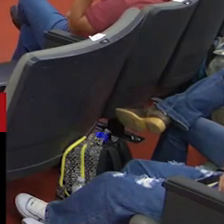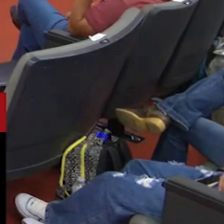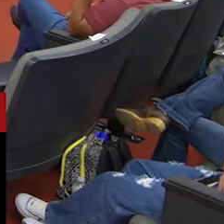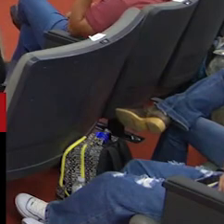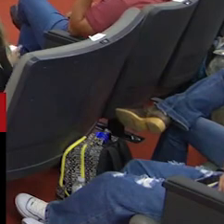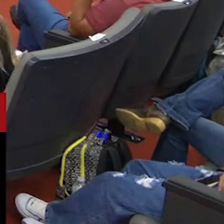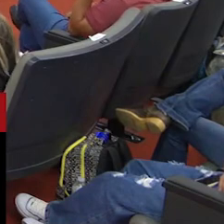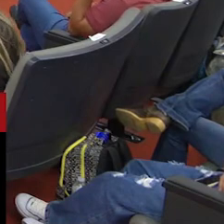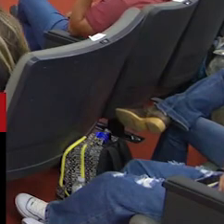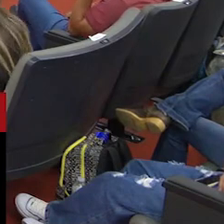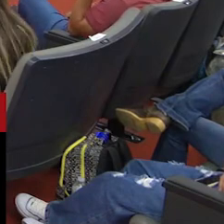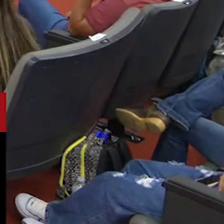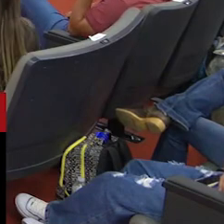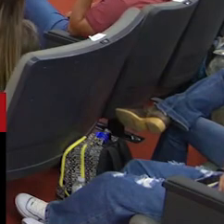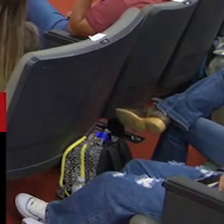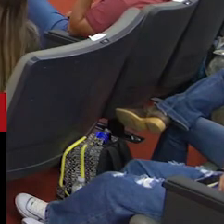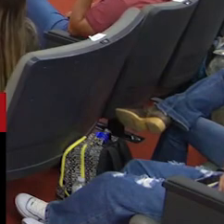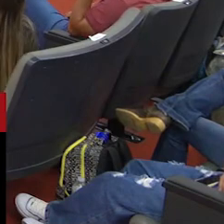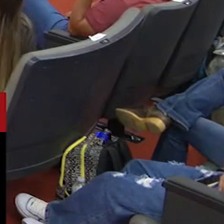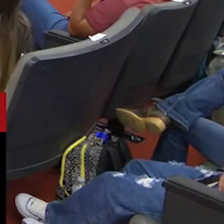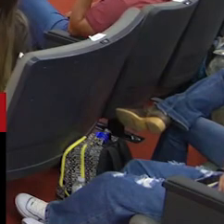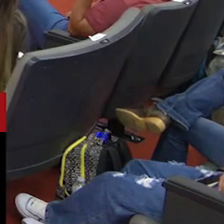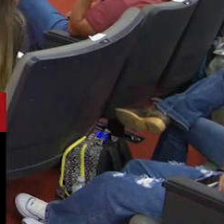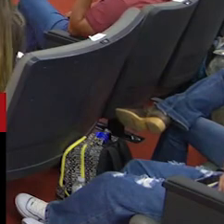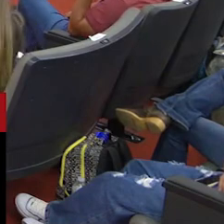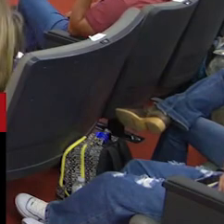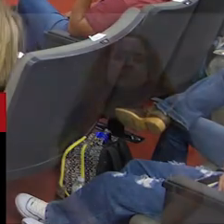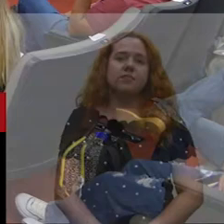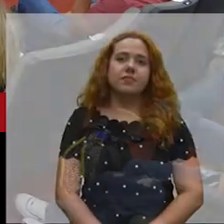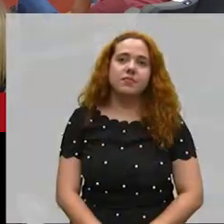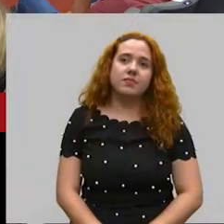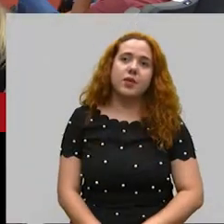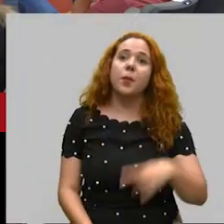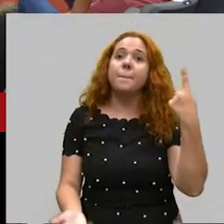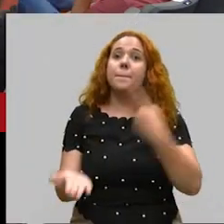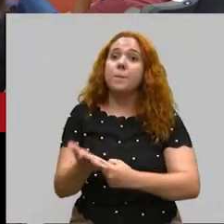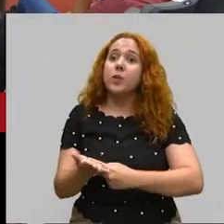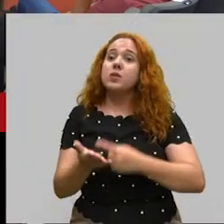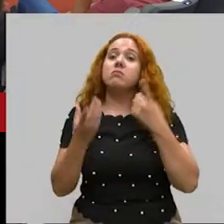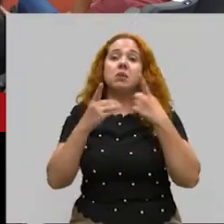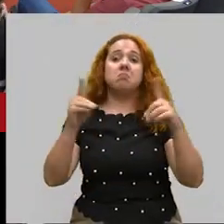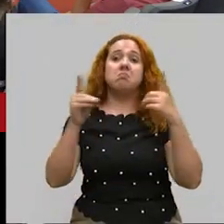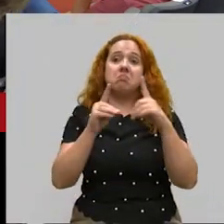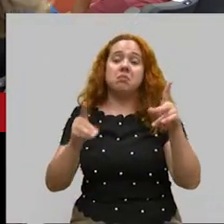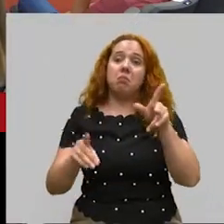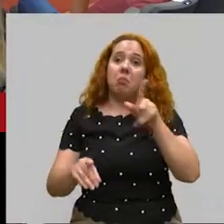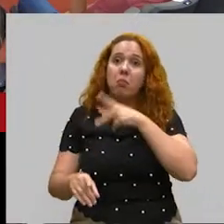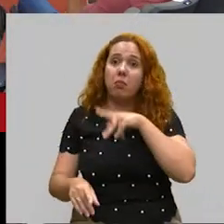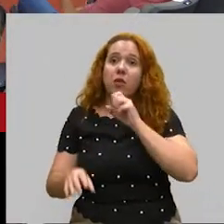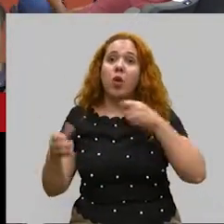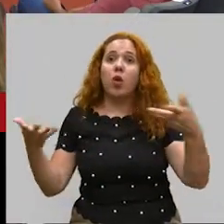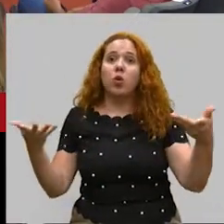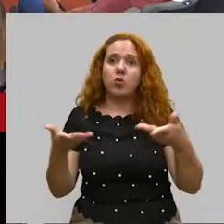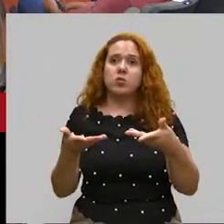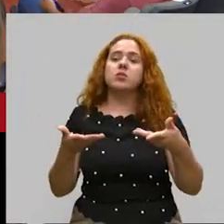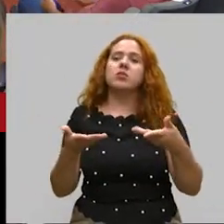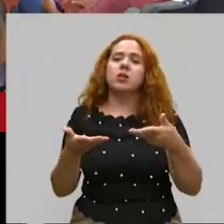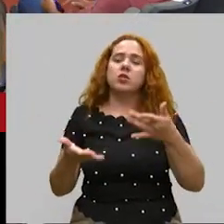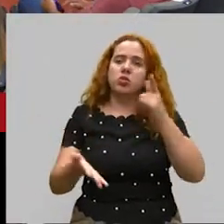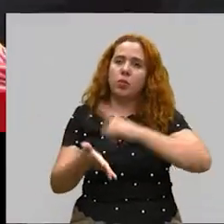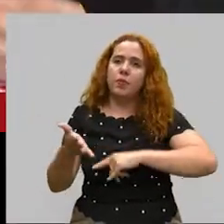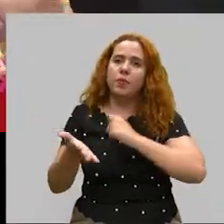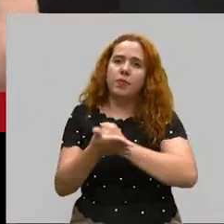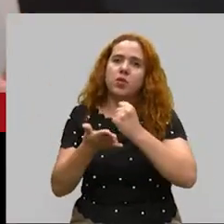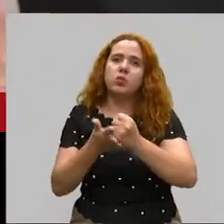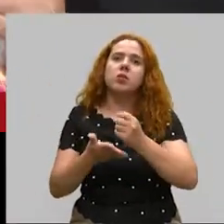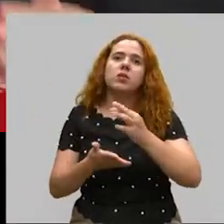vamos como compromisso um dos compromissos desse debate público fazer o acompanhamento das devolutivas tem que ter